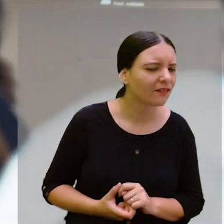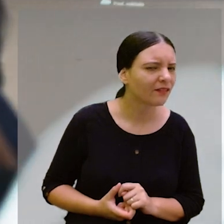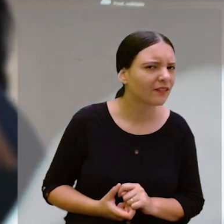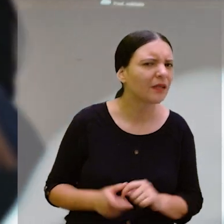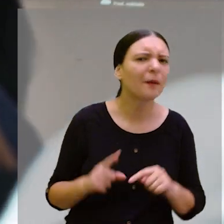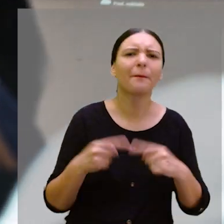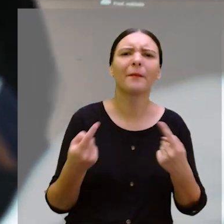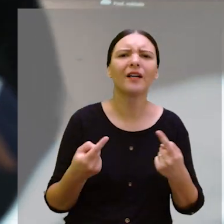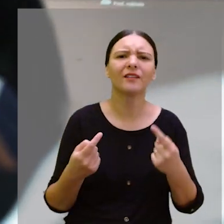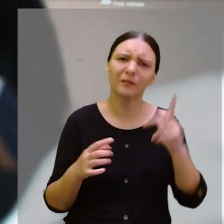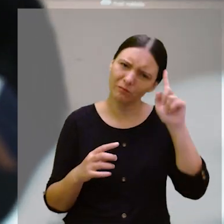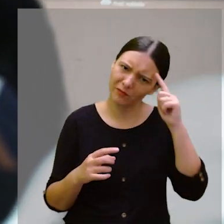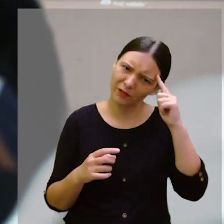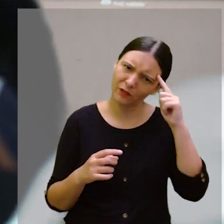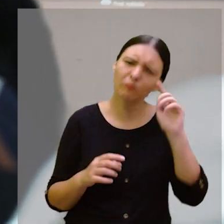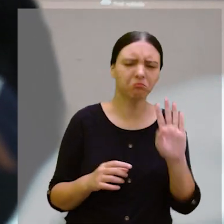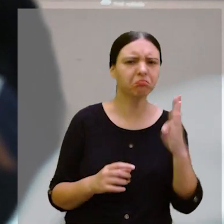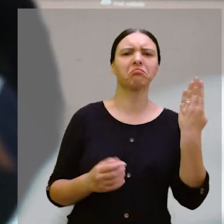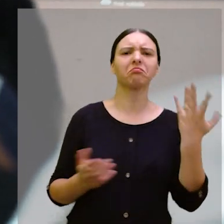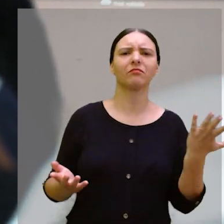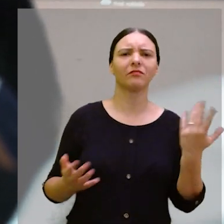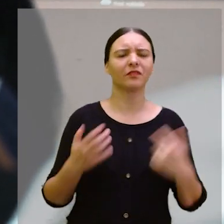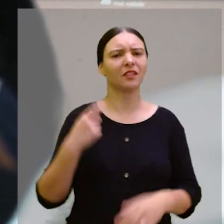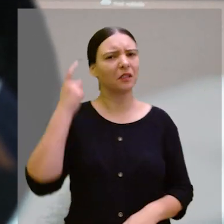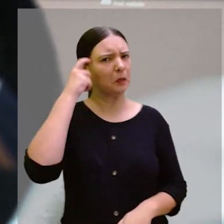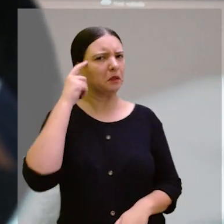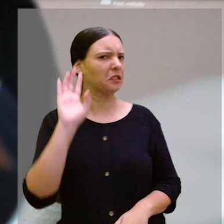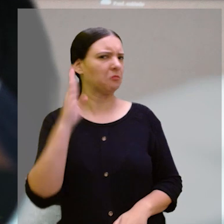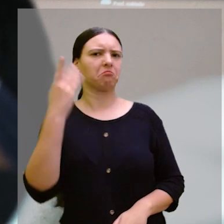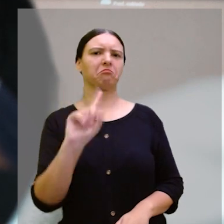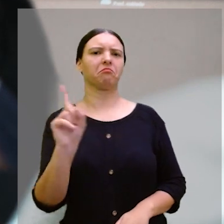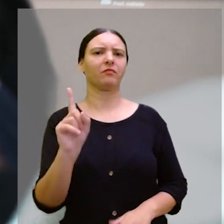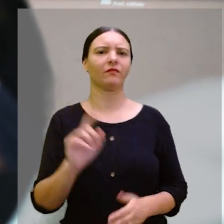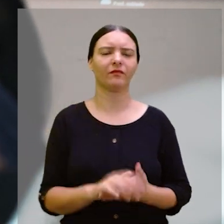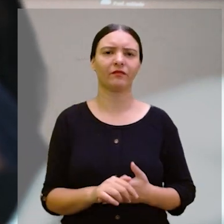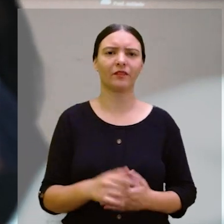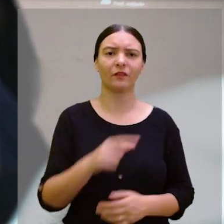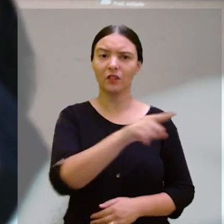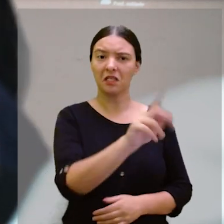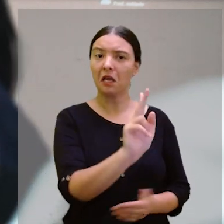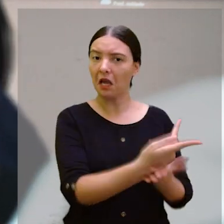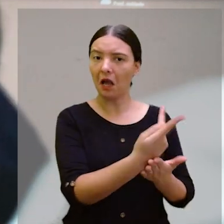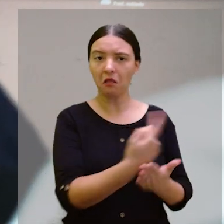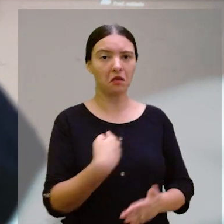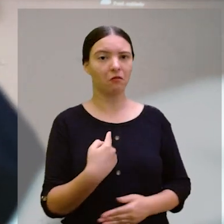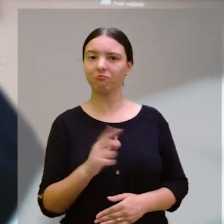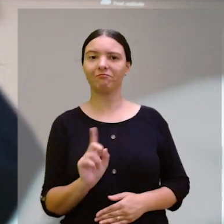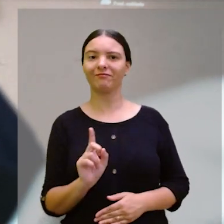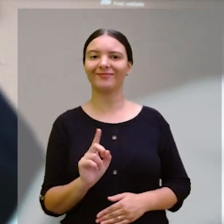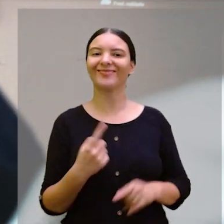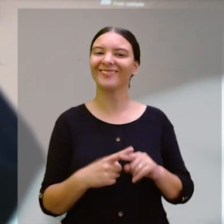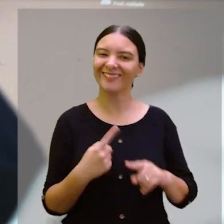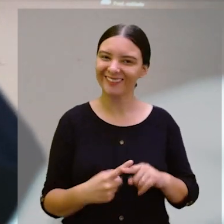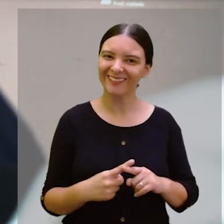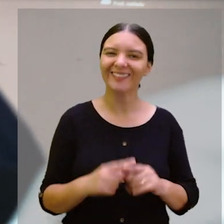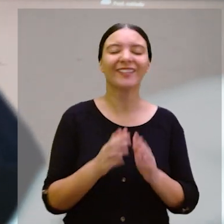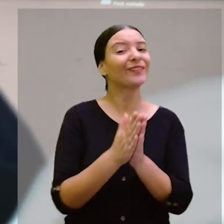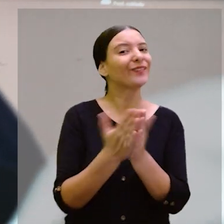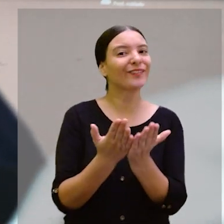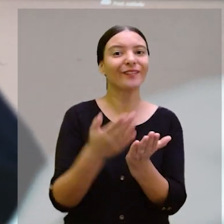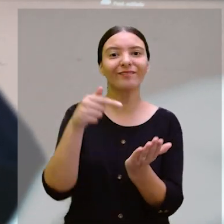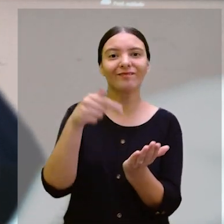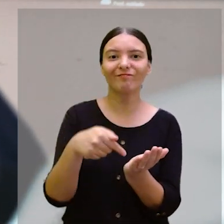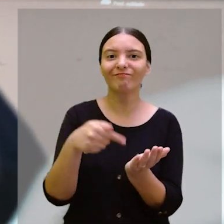Mas você saiu convencido que traiu. Bom, eu saí convencida de que não traiu. Mas você não está errado, nem eu. Porque o que o Machado de Assis faz nesse